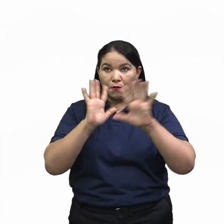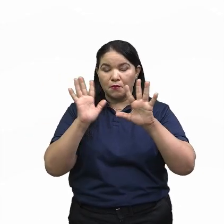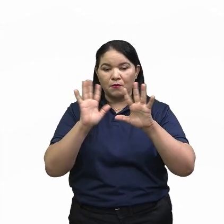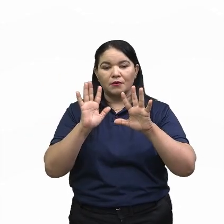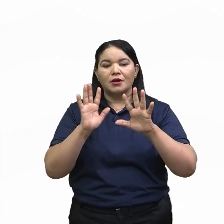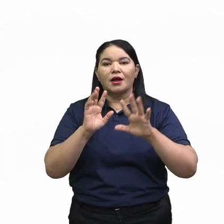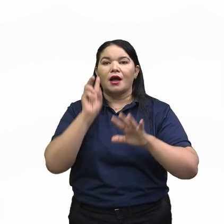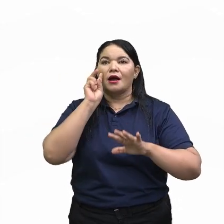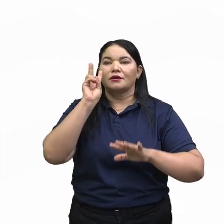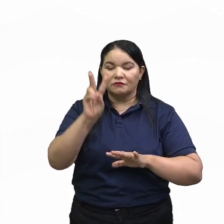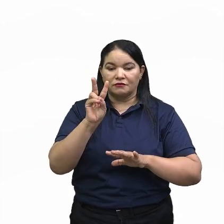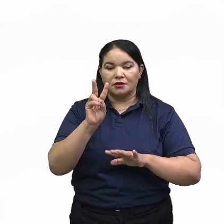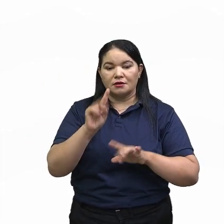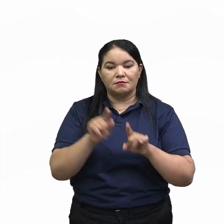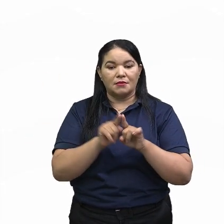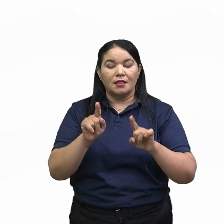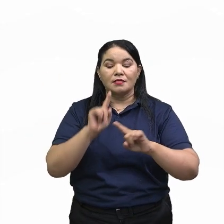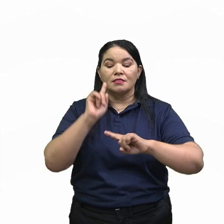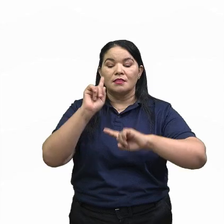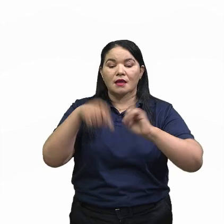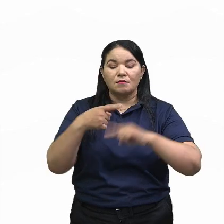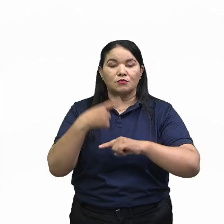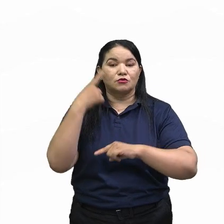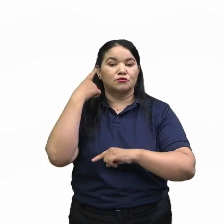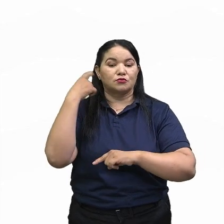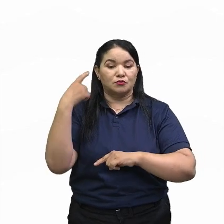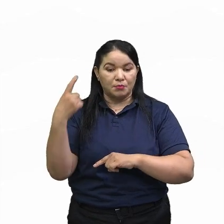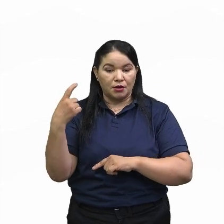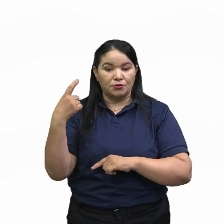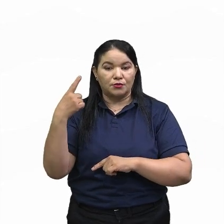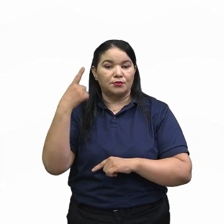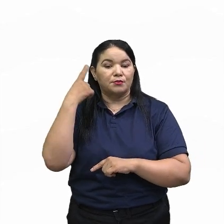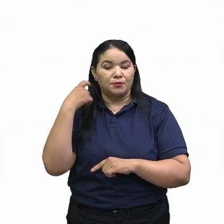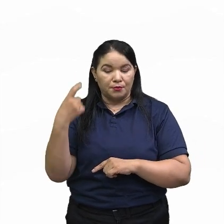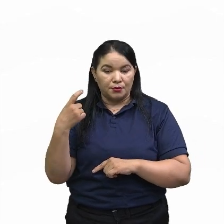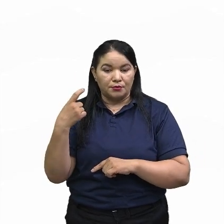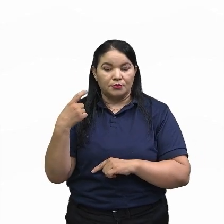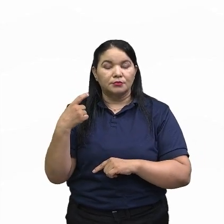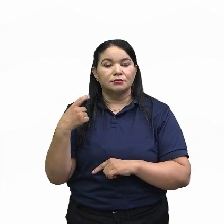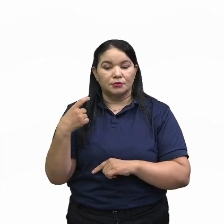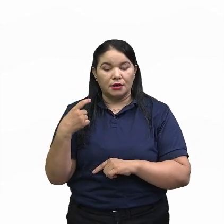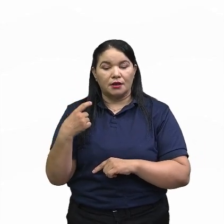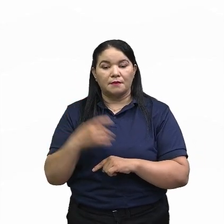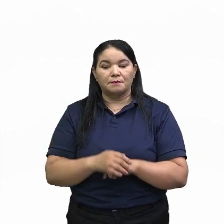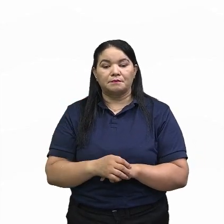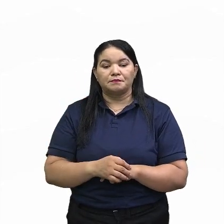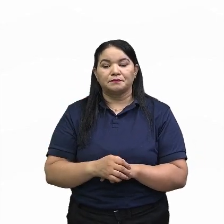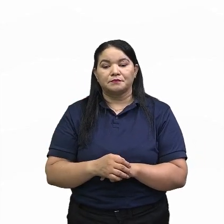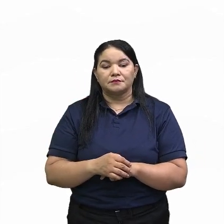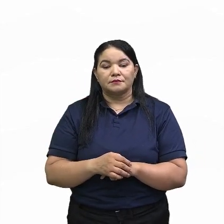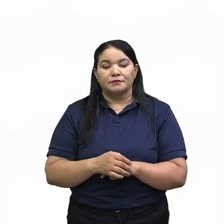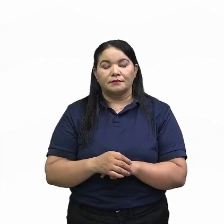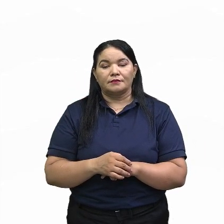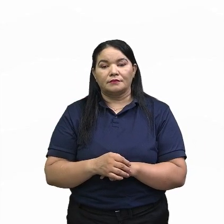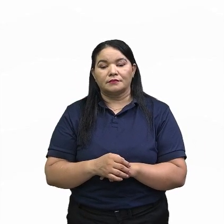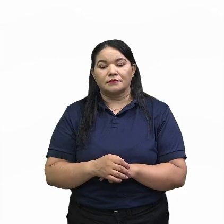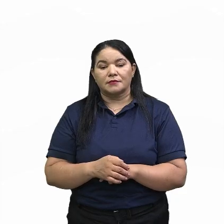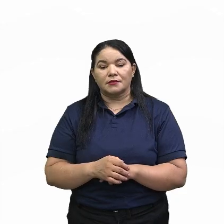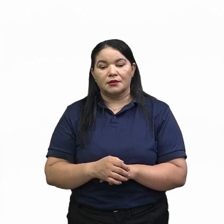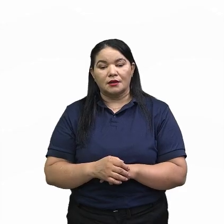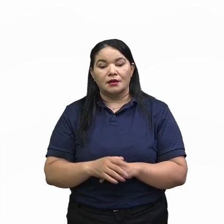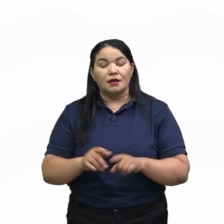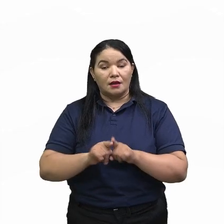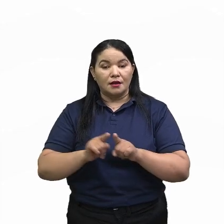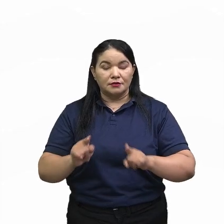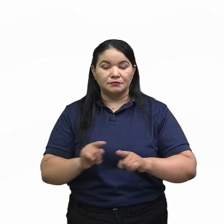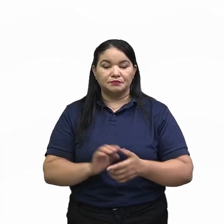Depois de um tempo, a gente ouve o som daquele fenômeno, né, que é o conhecido como trovão.